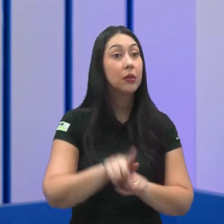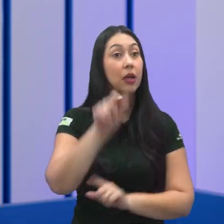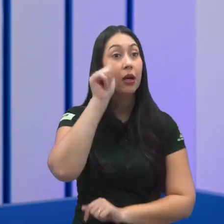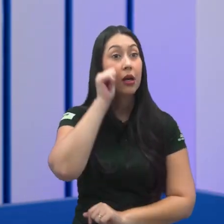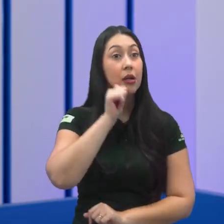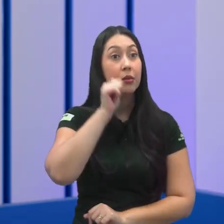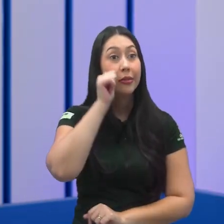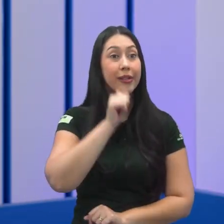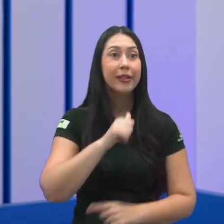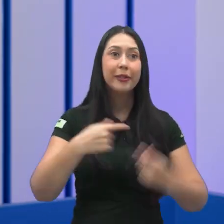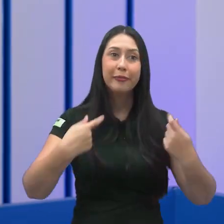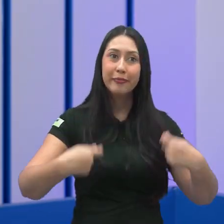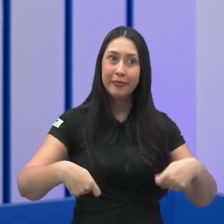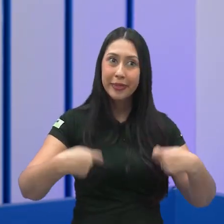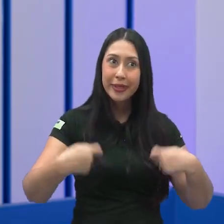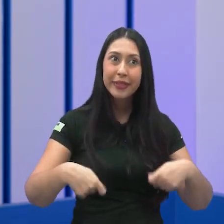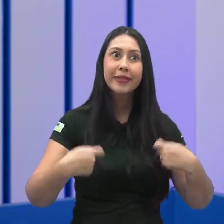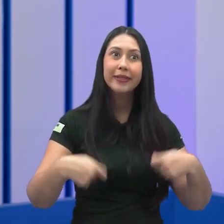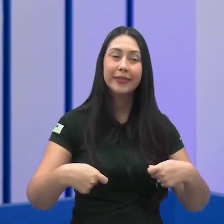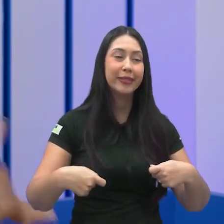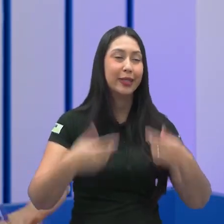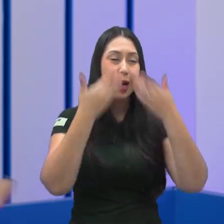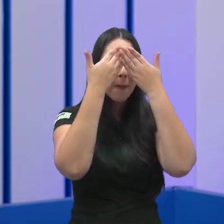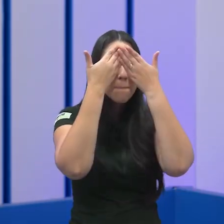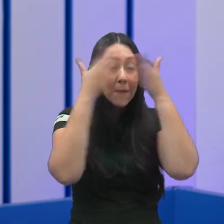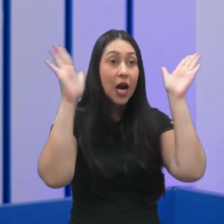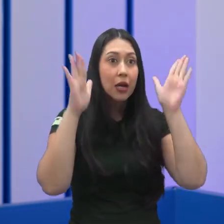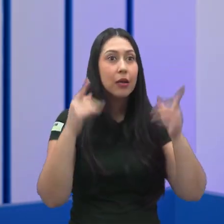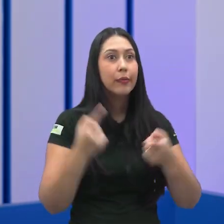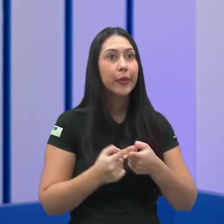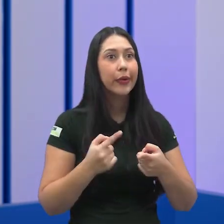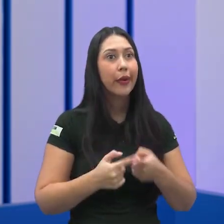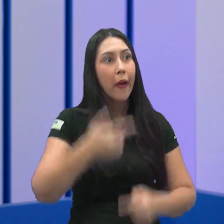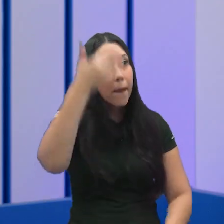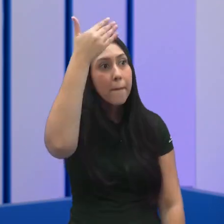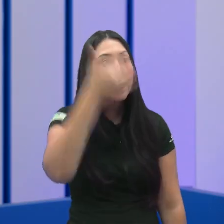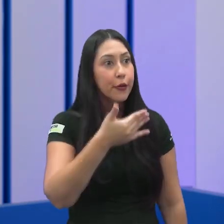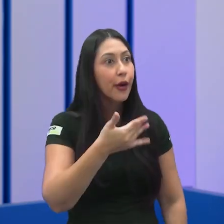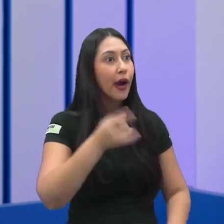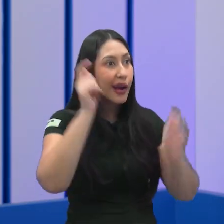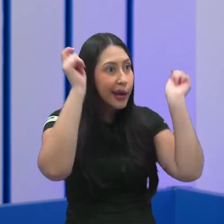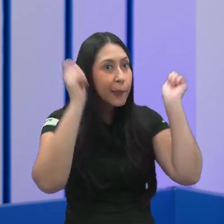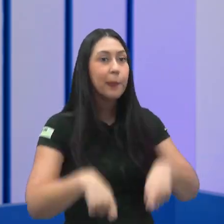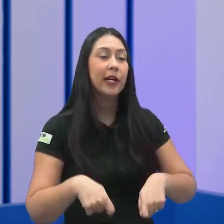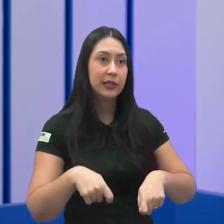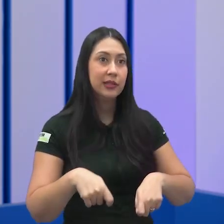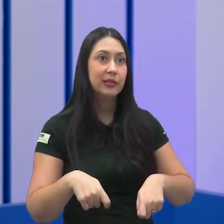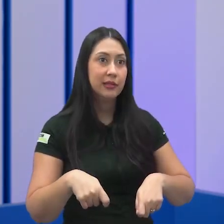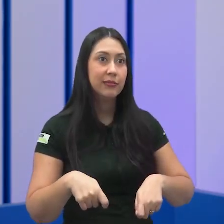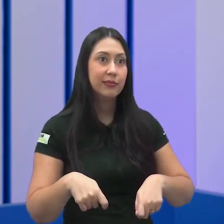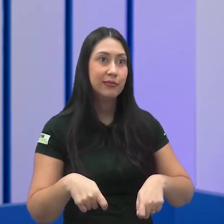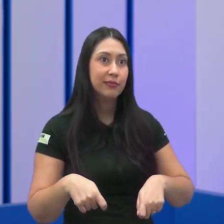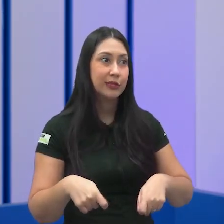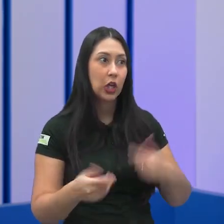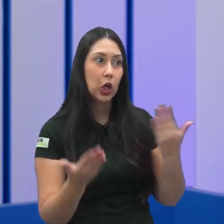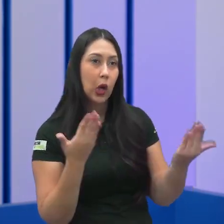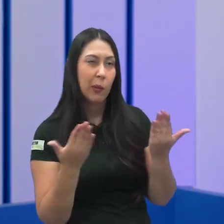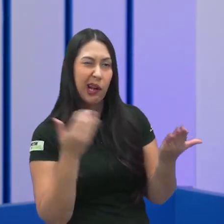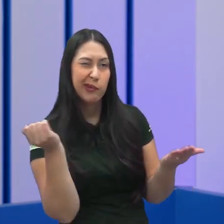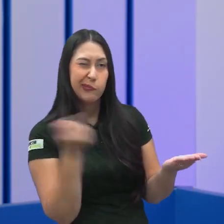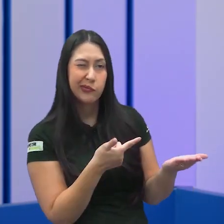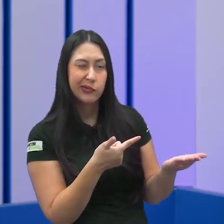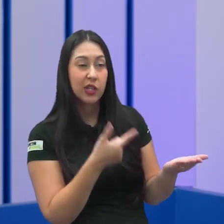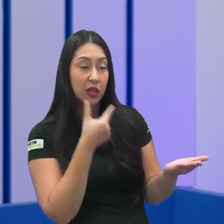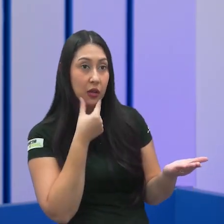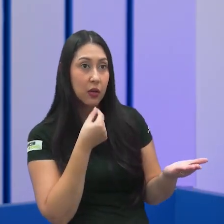ela precisa ainda, né, seguir com alguns estigmas de comprovar, né, a eficiência, então,